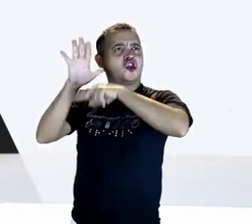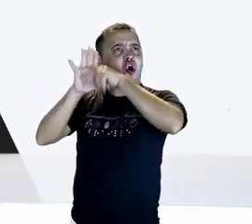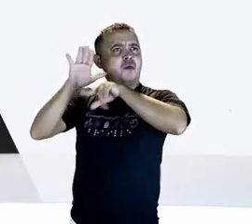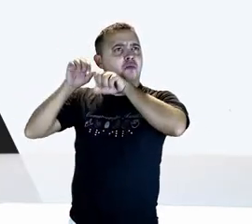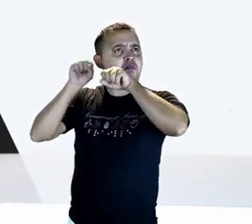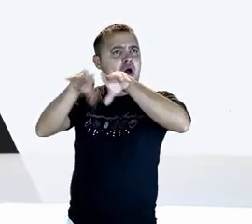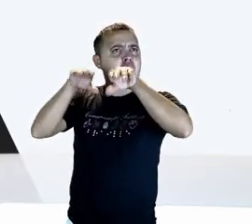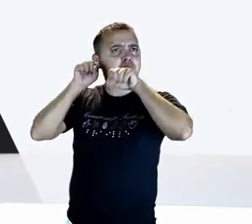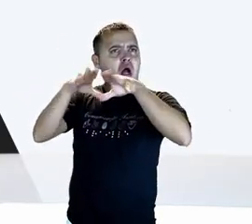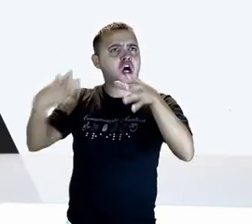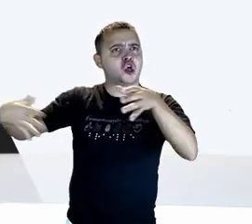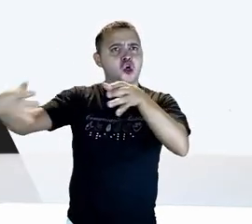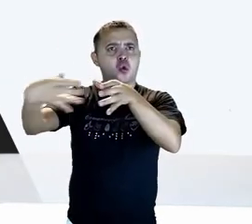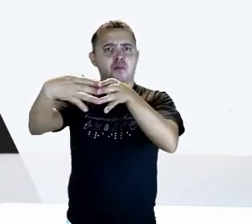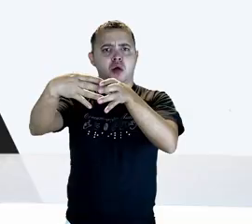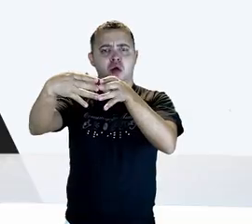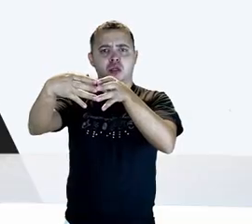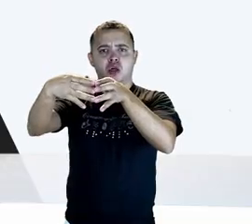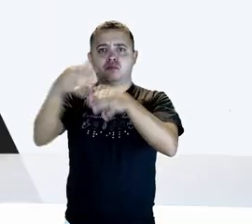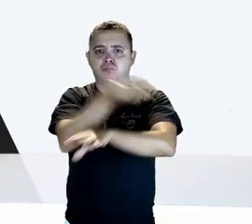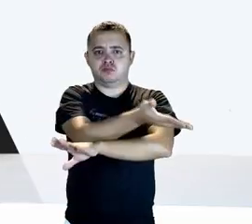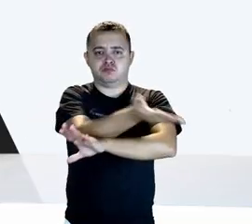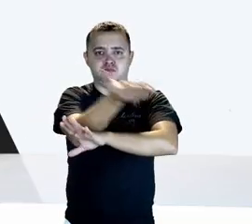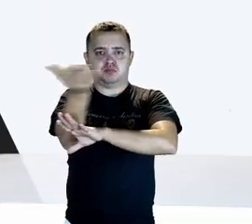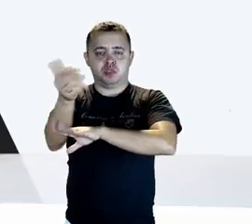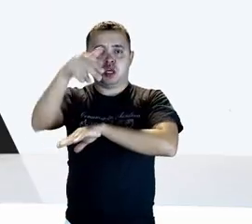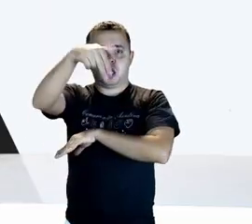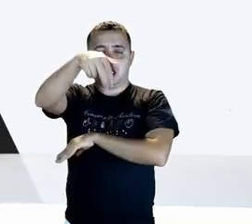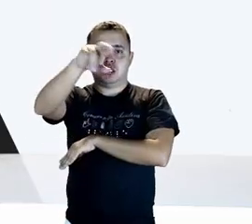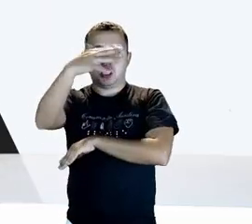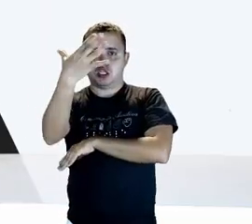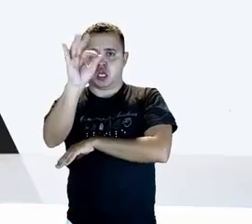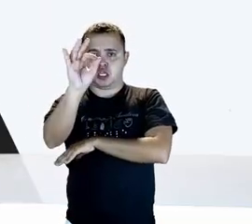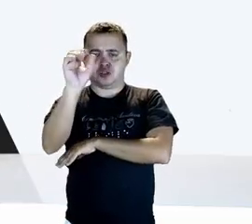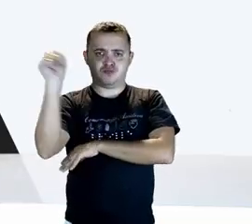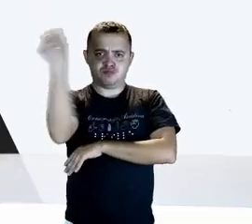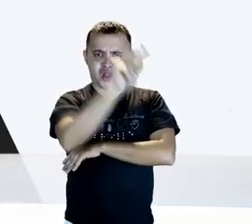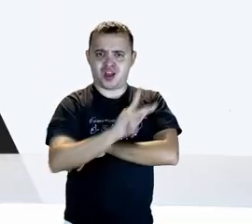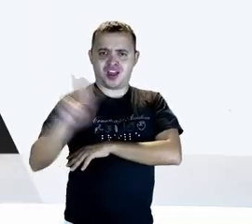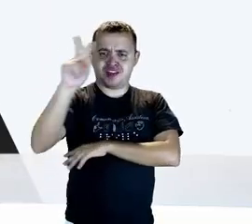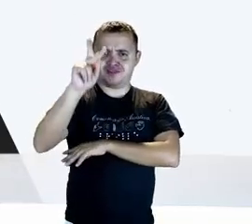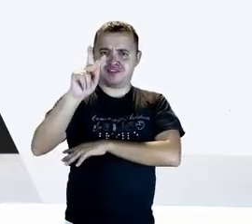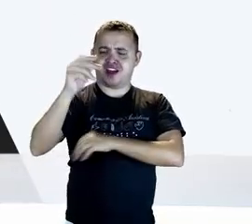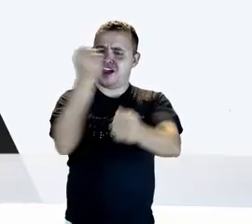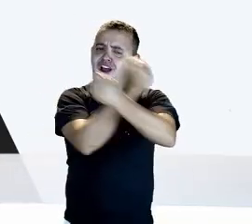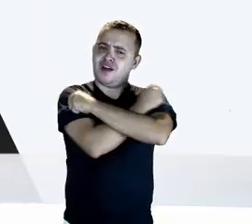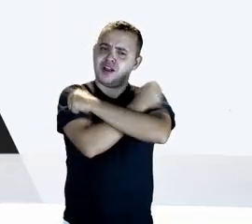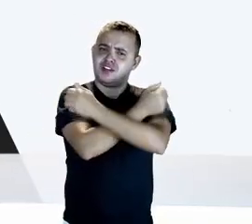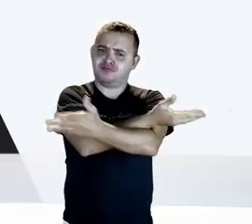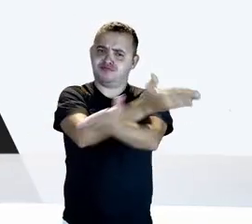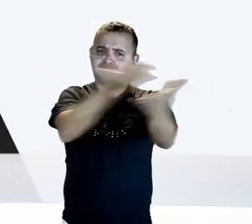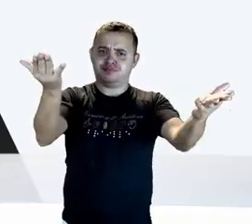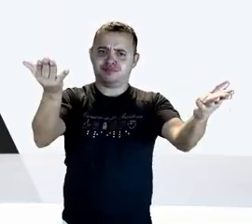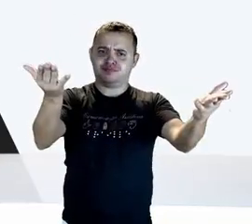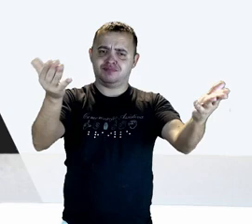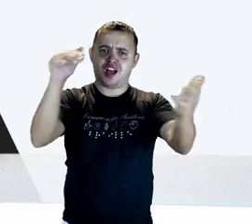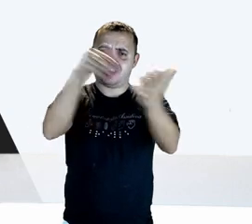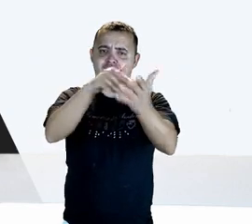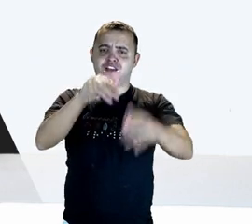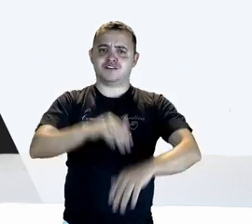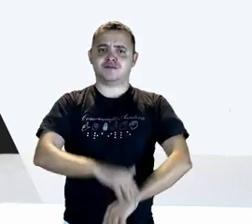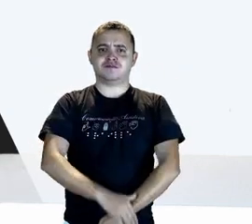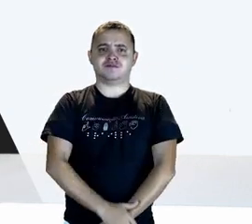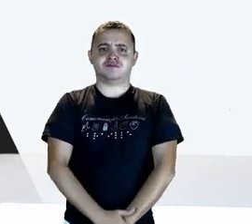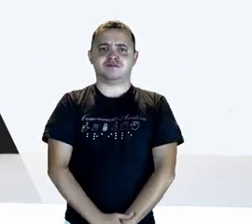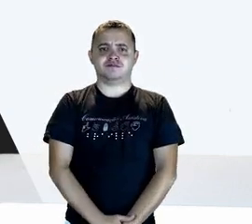são complementares para a norma NR10. Perfeito? Forte abraço para vocês, até lá!